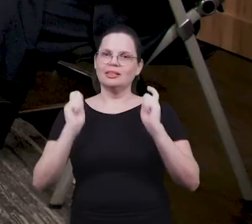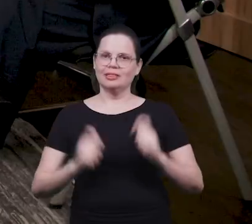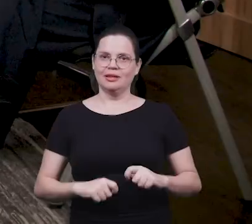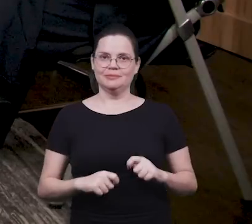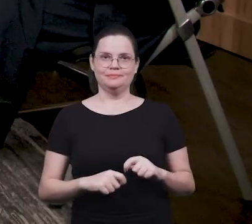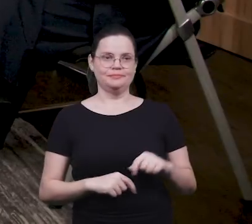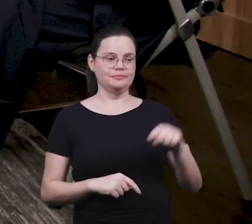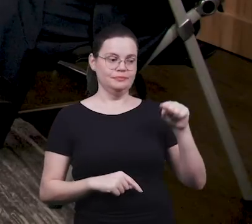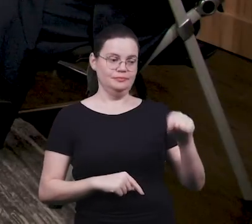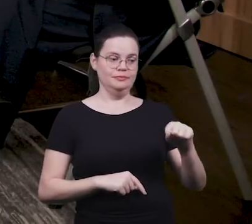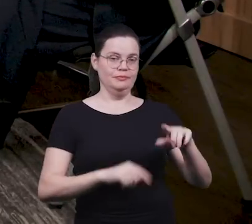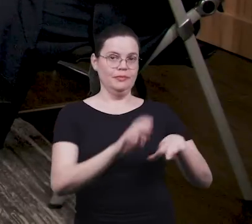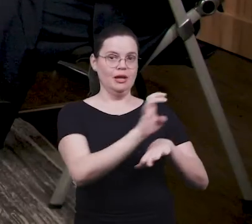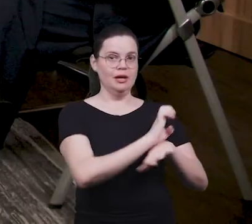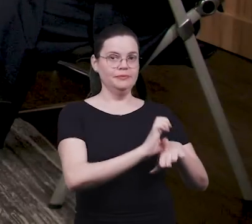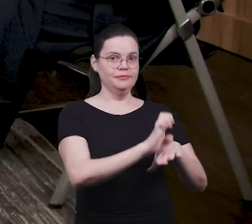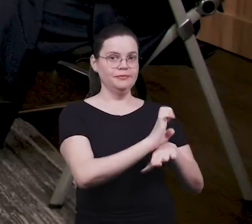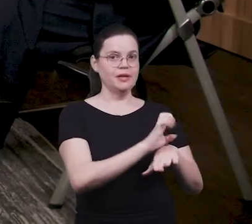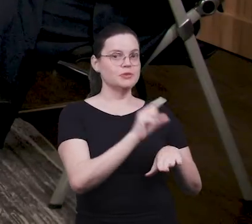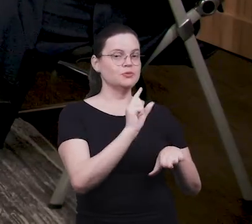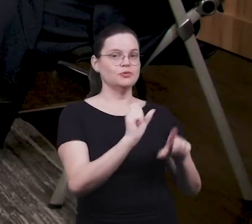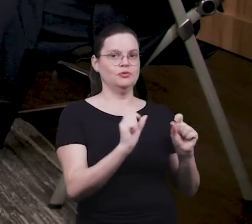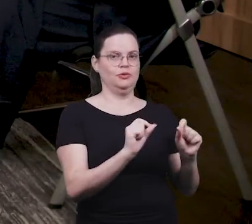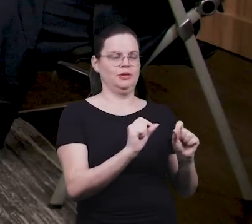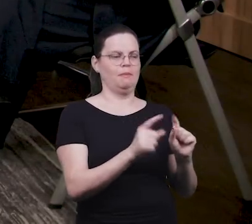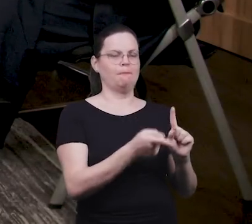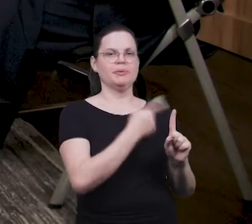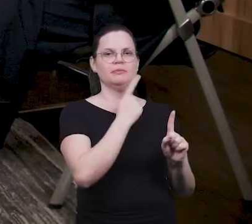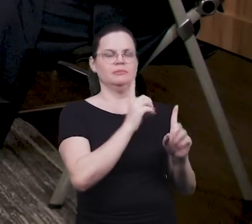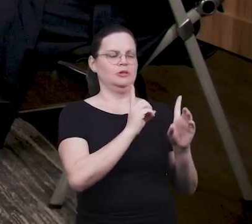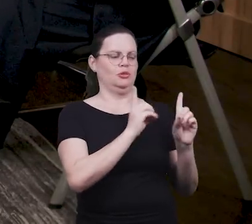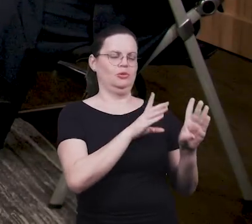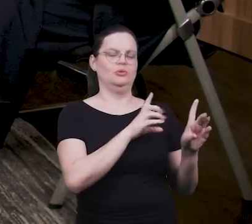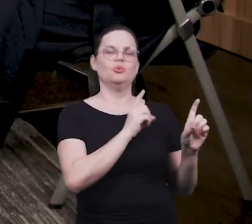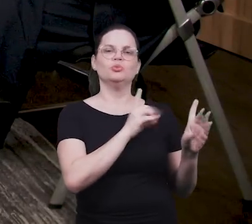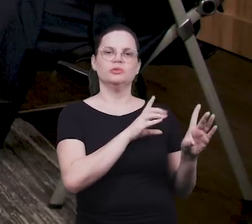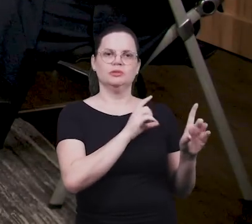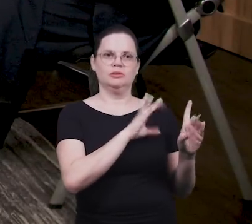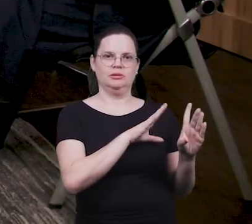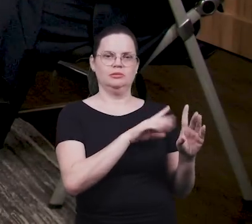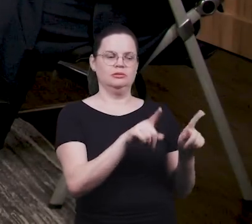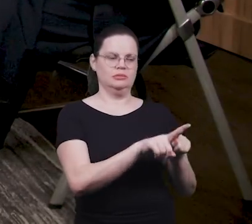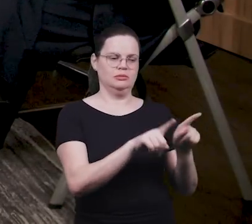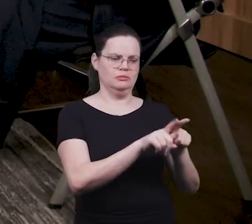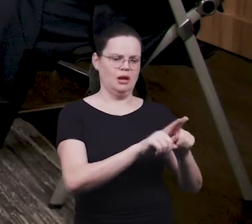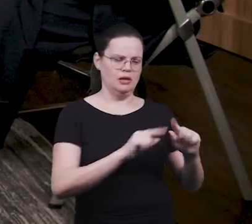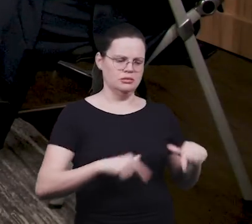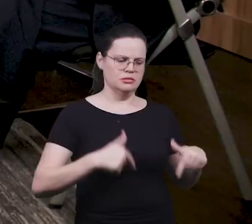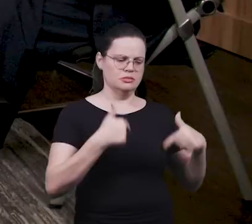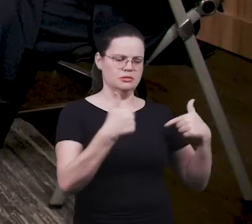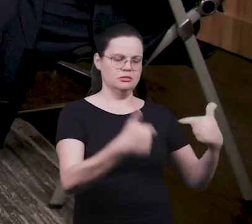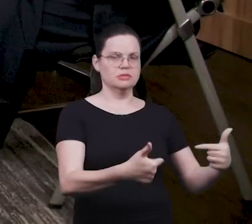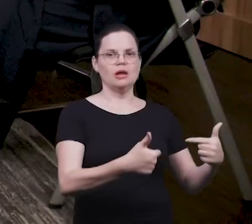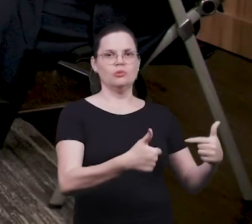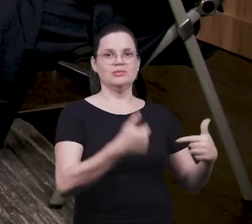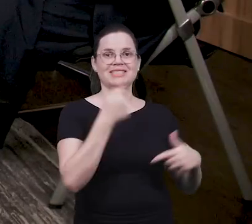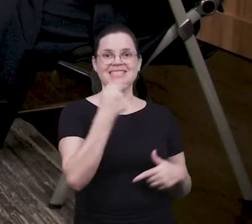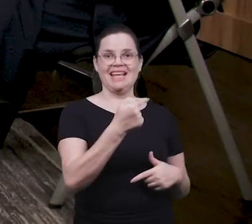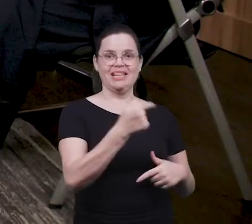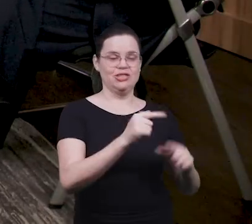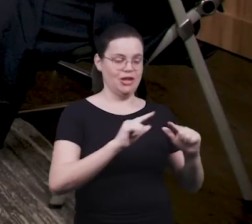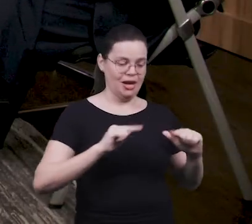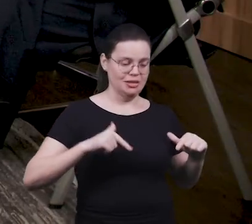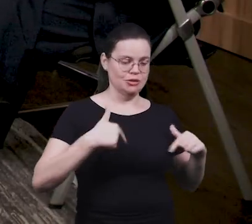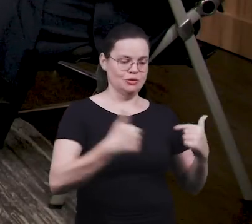foi doutrina e a operação dos 7 Espíritos de Deus. Então, onde a revelação que